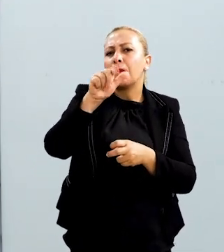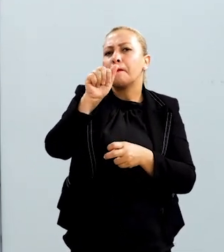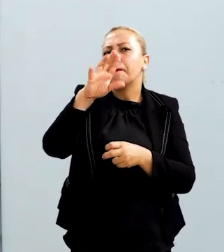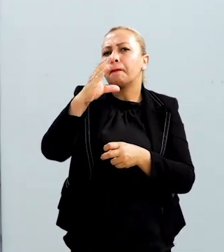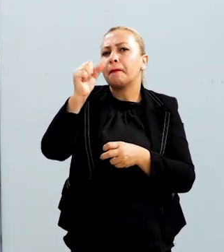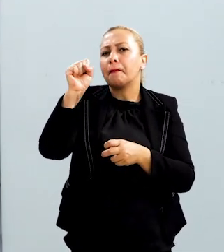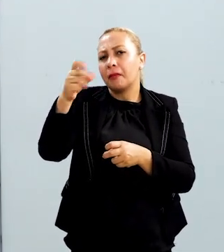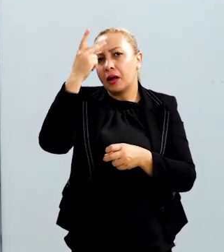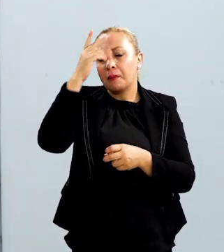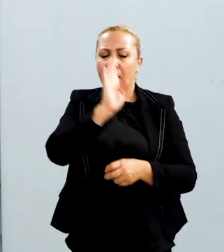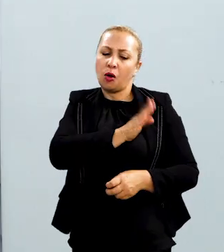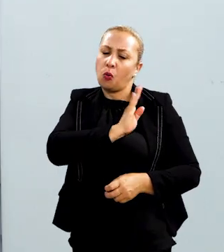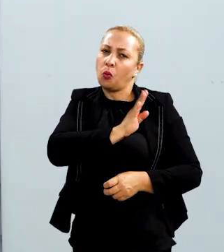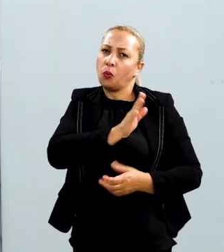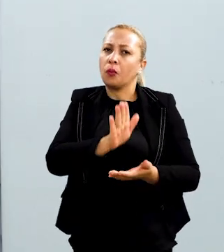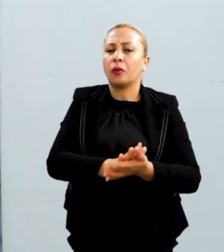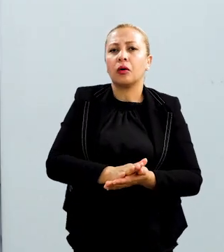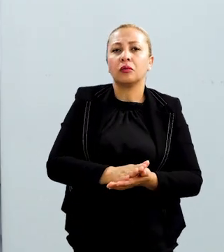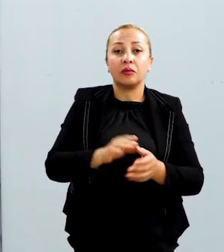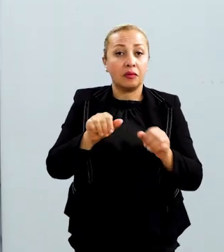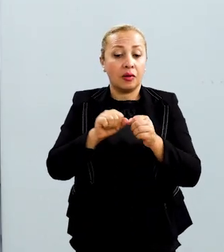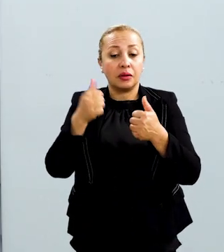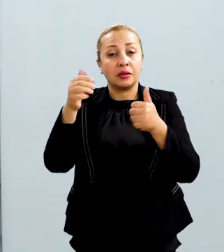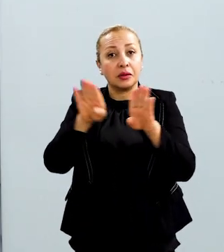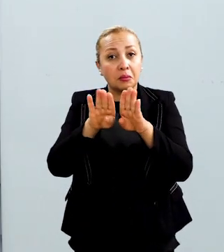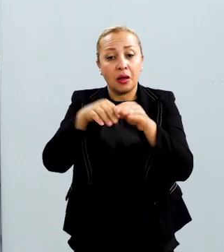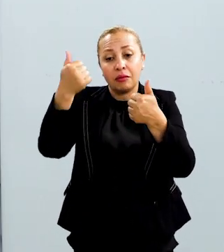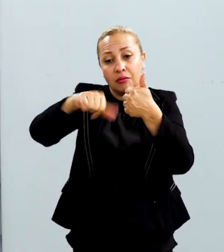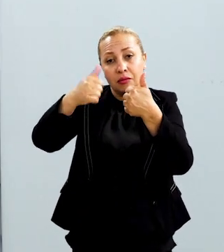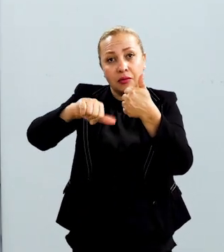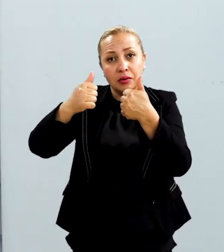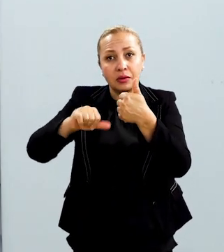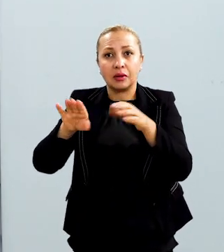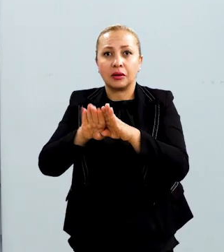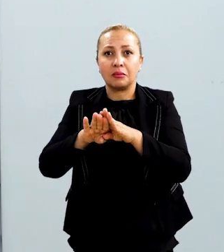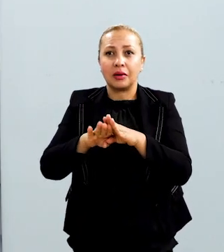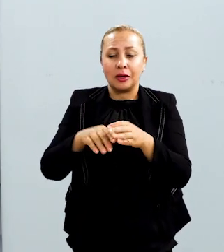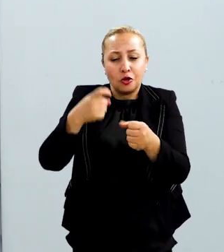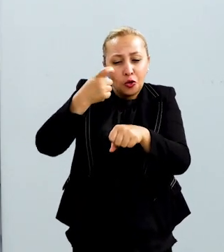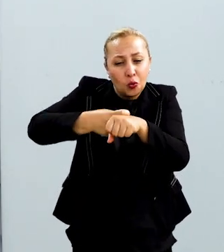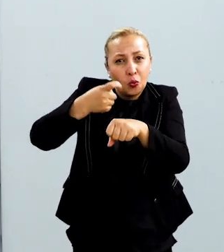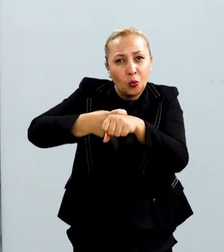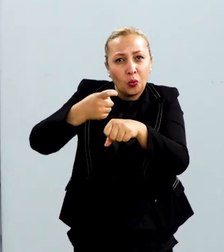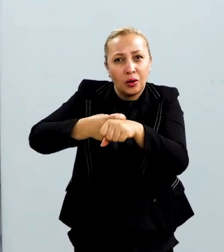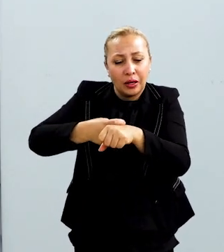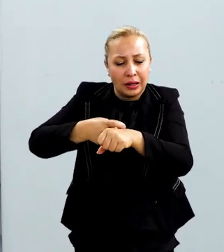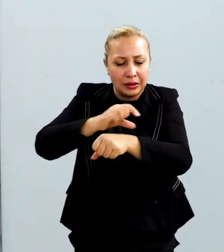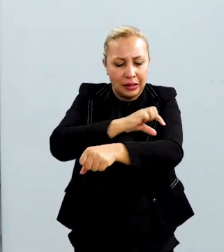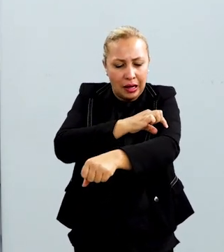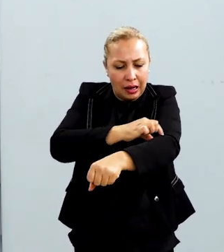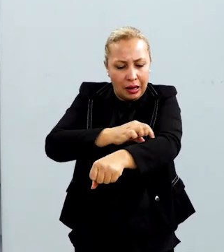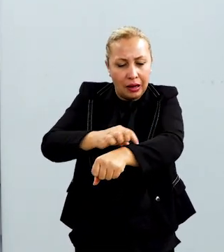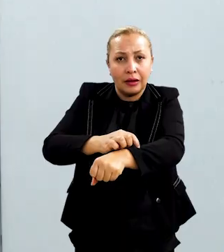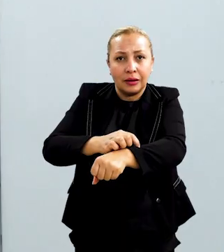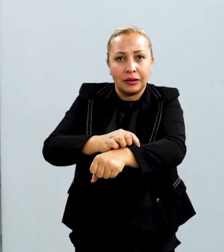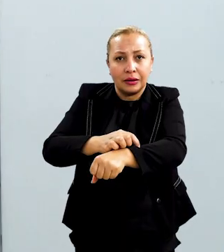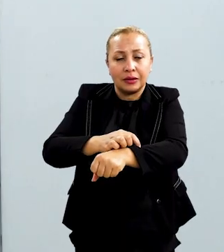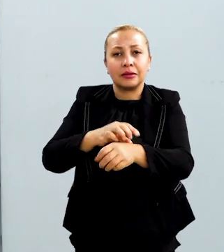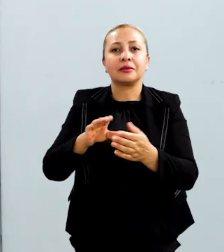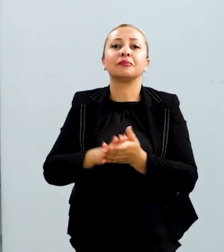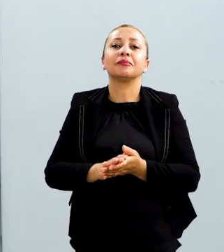que são os vasos que levam o sangue para o coração. Fazemos uma avaliação do índice de rigidez vascular, que é o índice